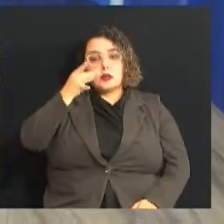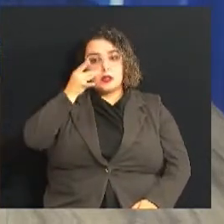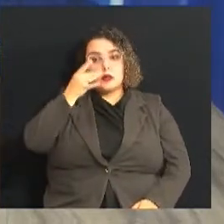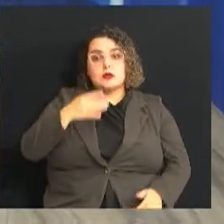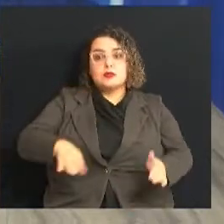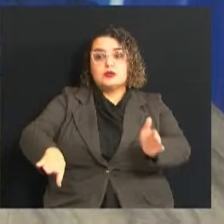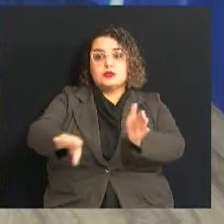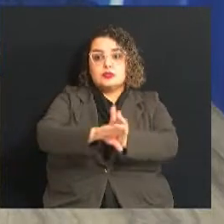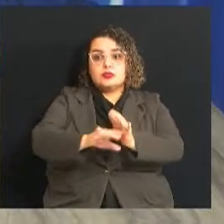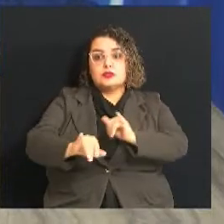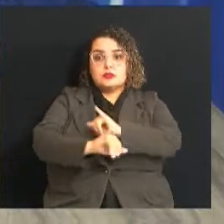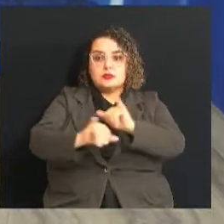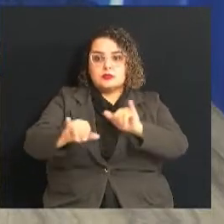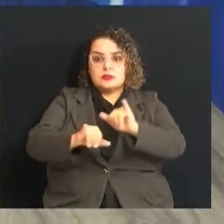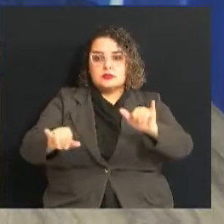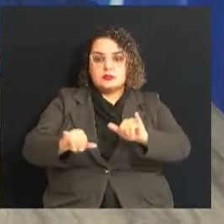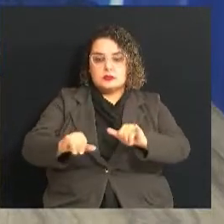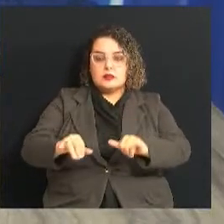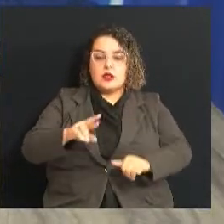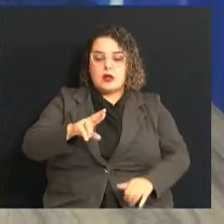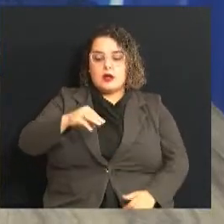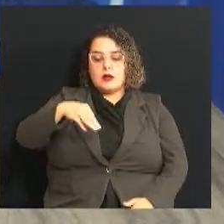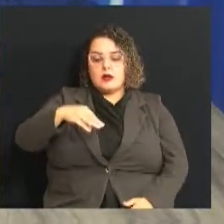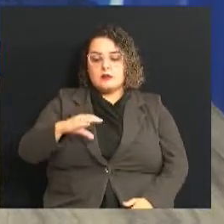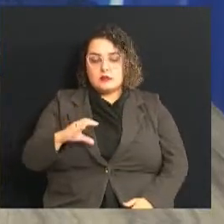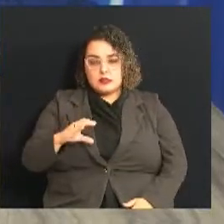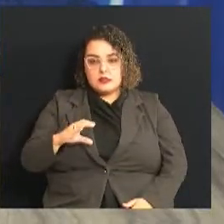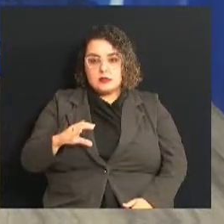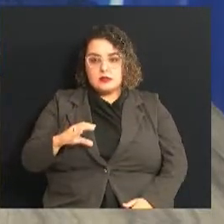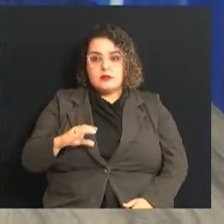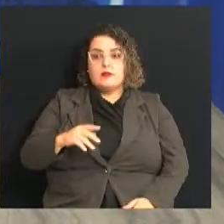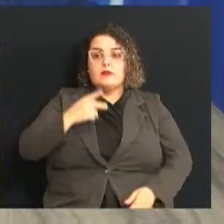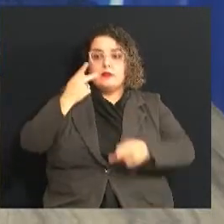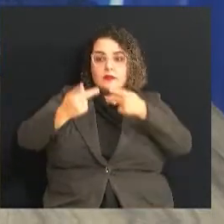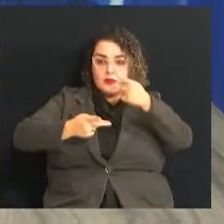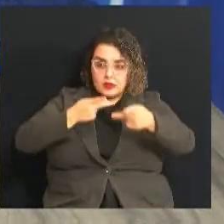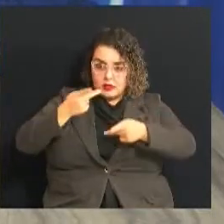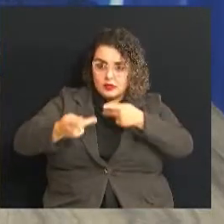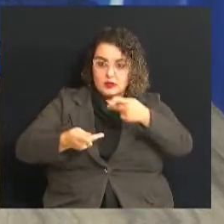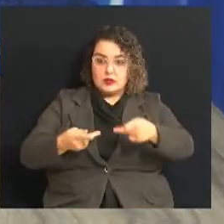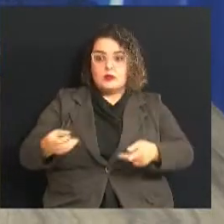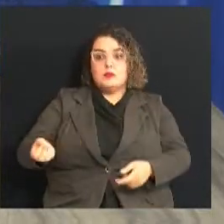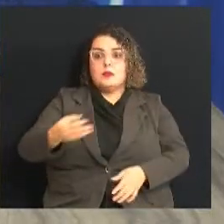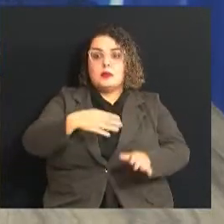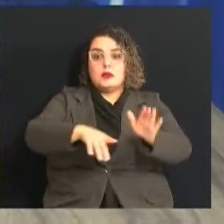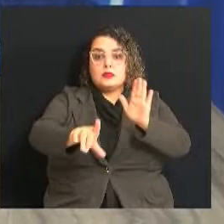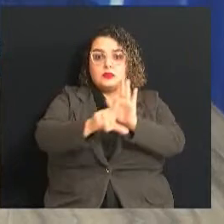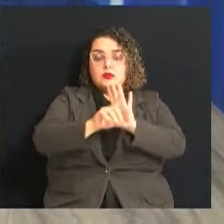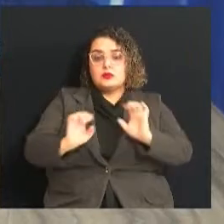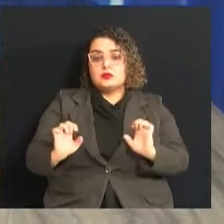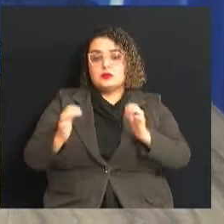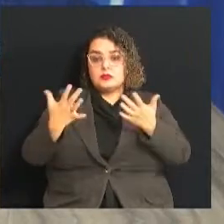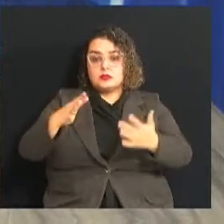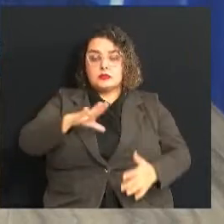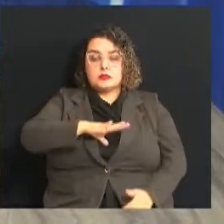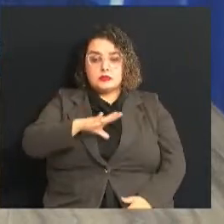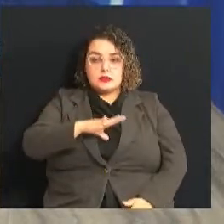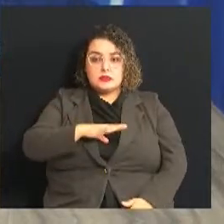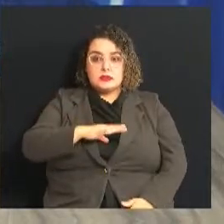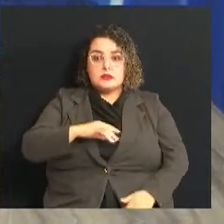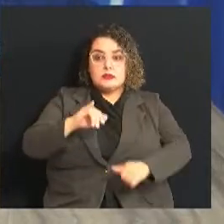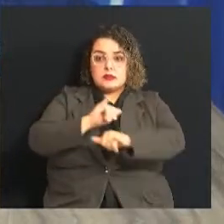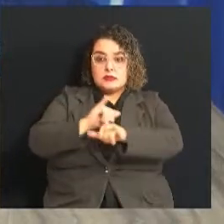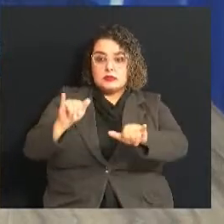as notícias da metrópole de Campinas. Então, nós vamos falar sobre uma nova lei de eventos na nossa cidade. Tem as notícias